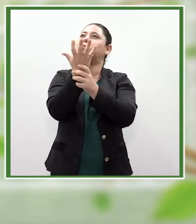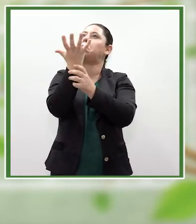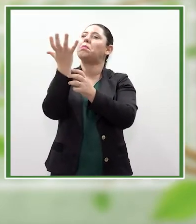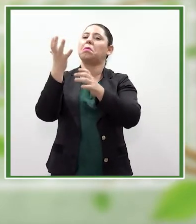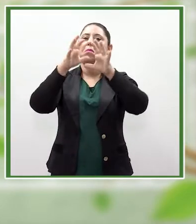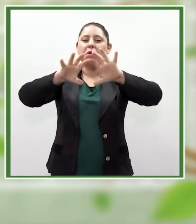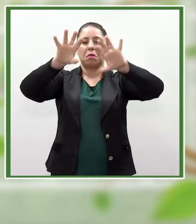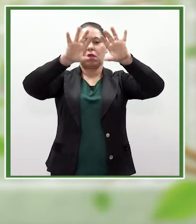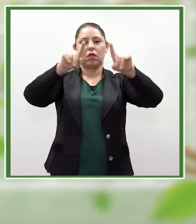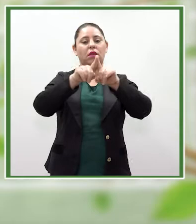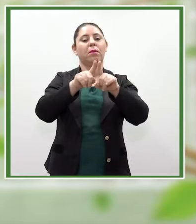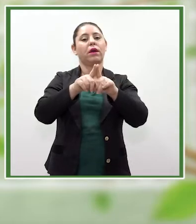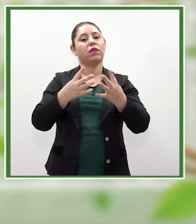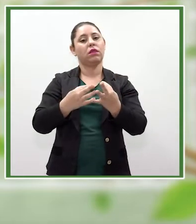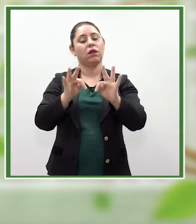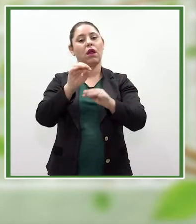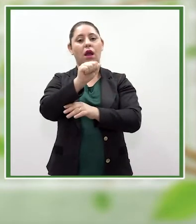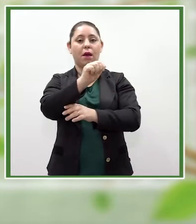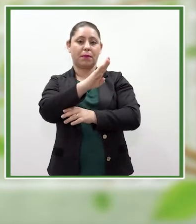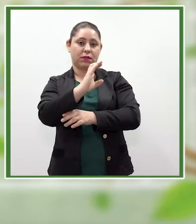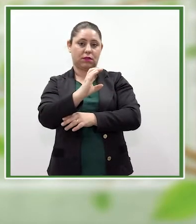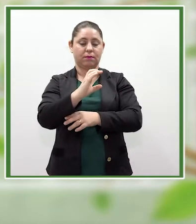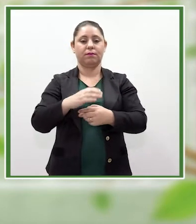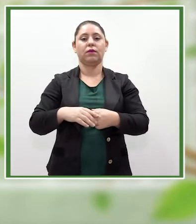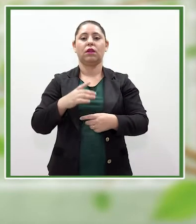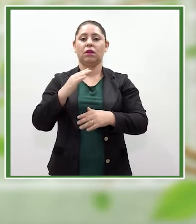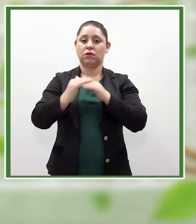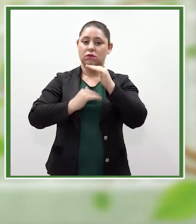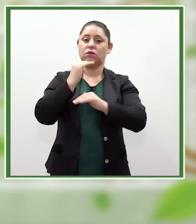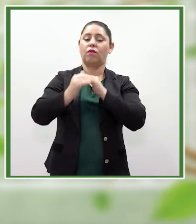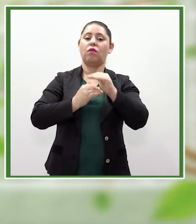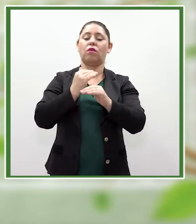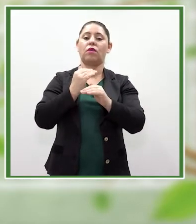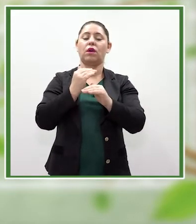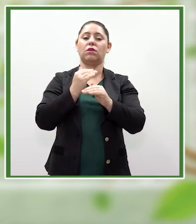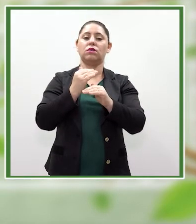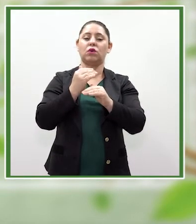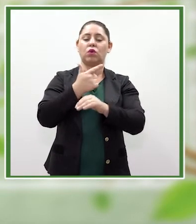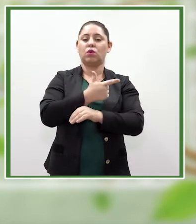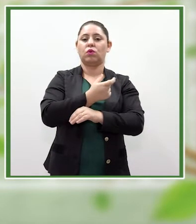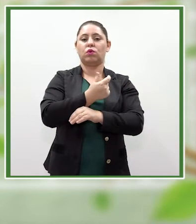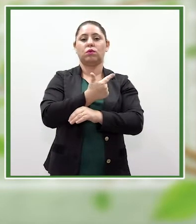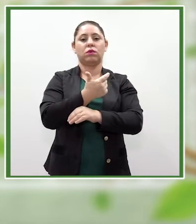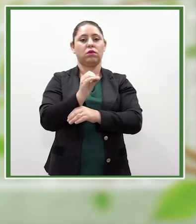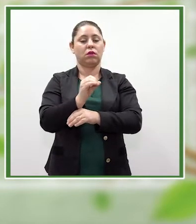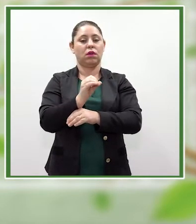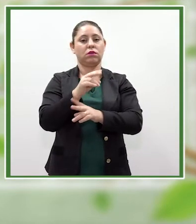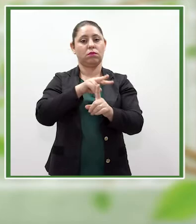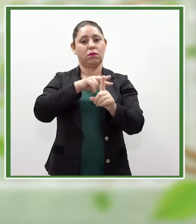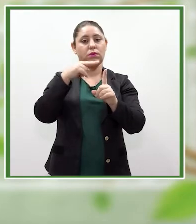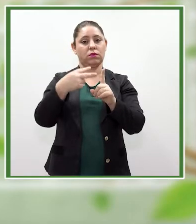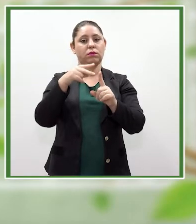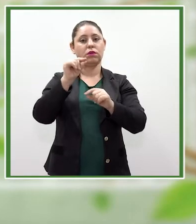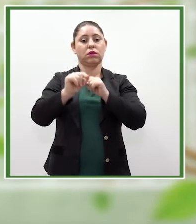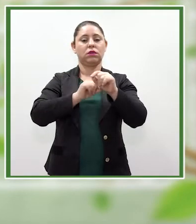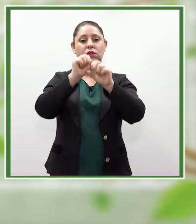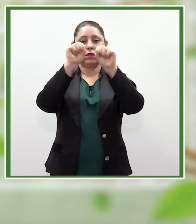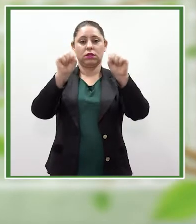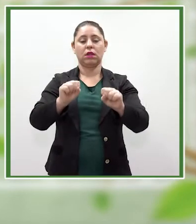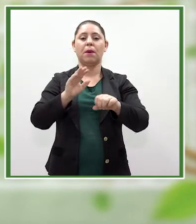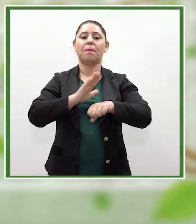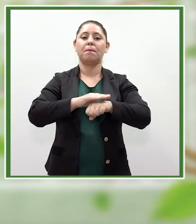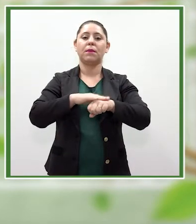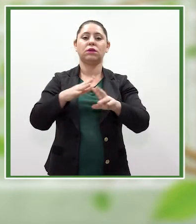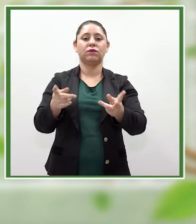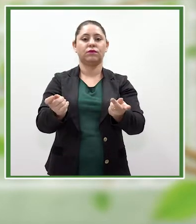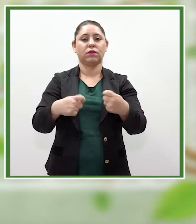um desempenho econômico mais favorável para o produtor, que é quem está na linha de frente e quem precisa, então, desse recurso para